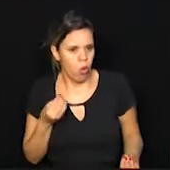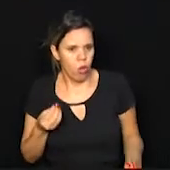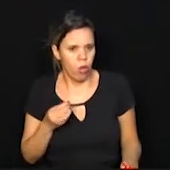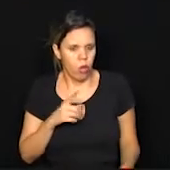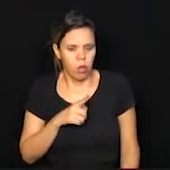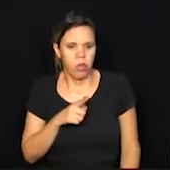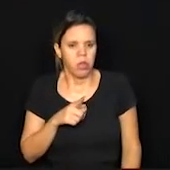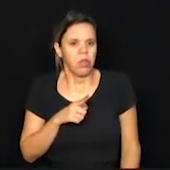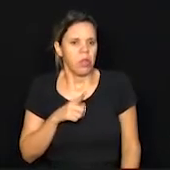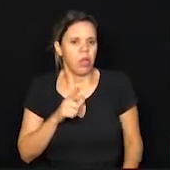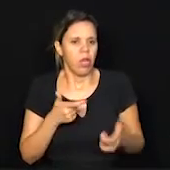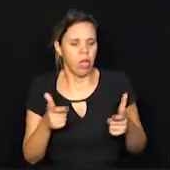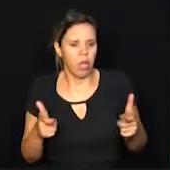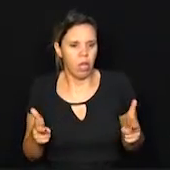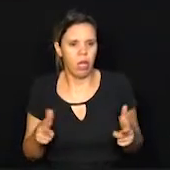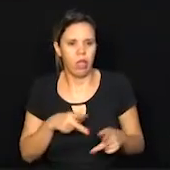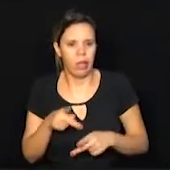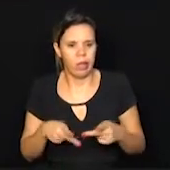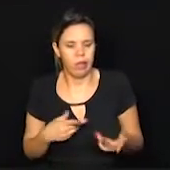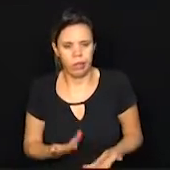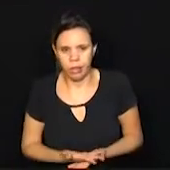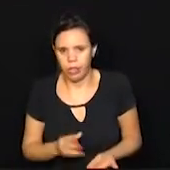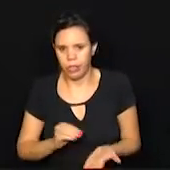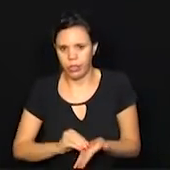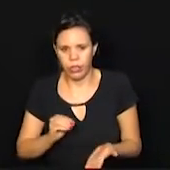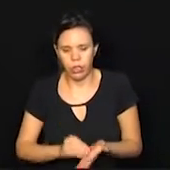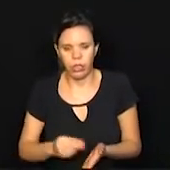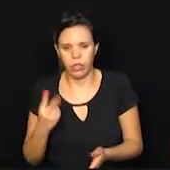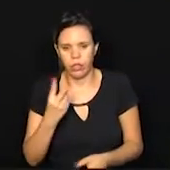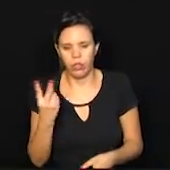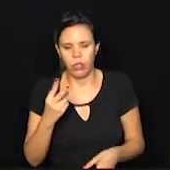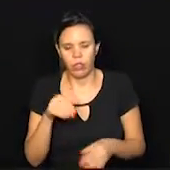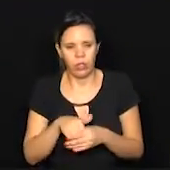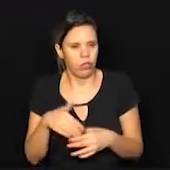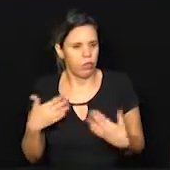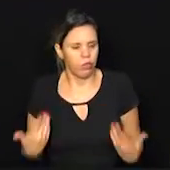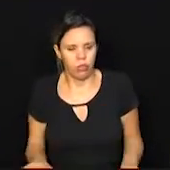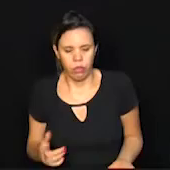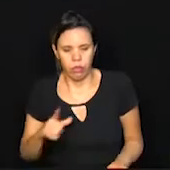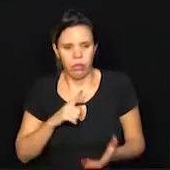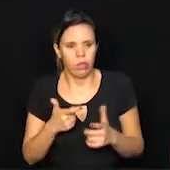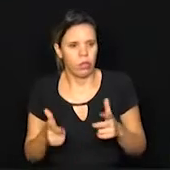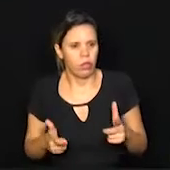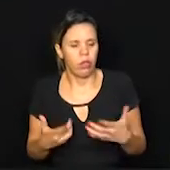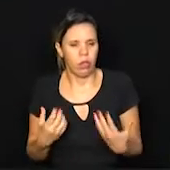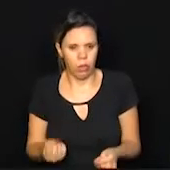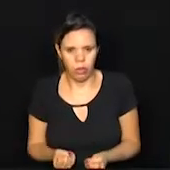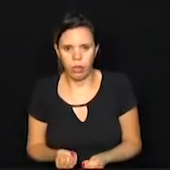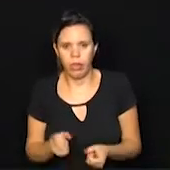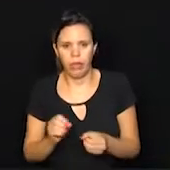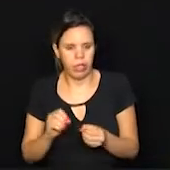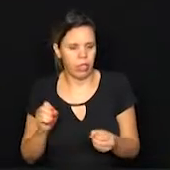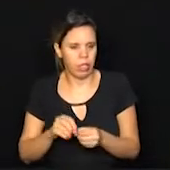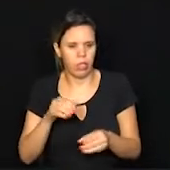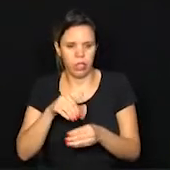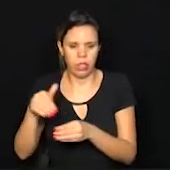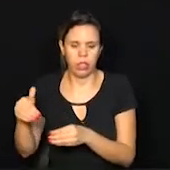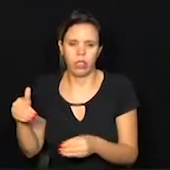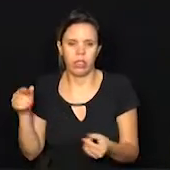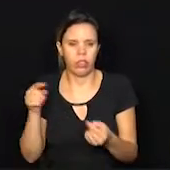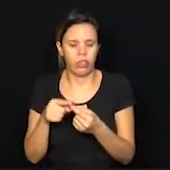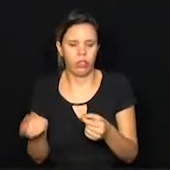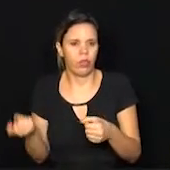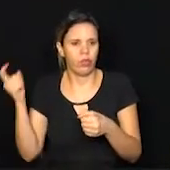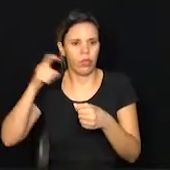porque tinha que ter maioria absoluta faltaram 22 votos a sua fruta que faria as eleições diretas